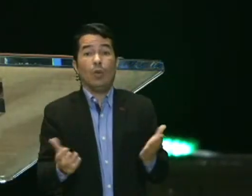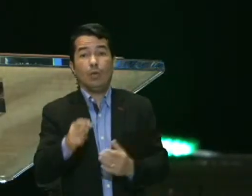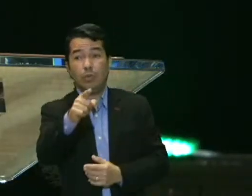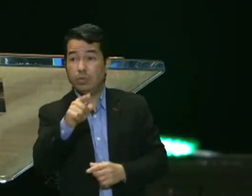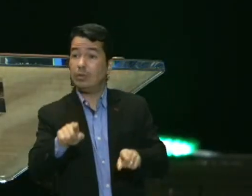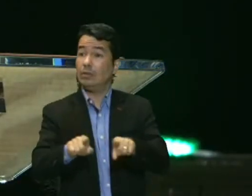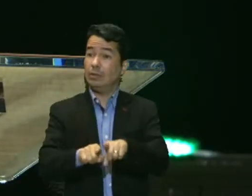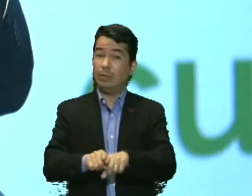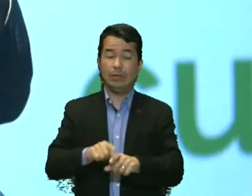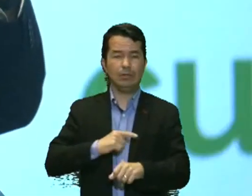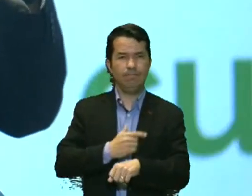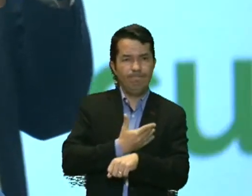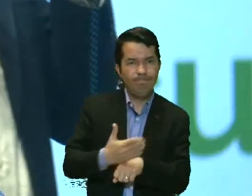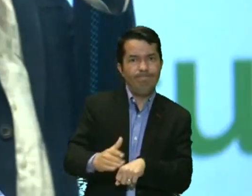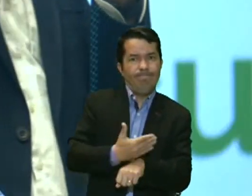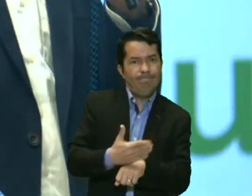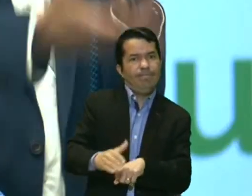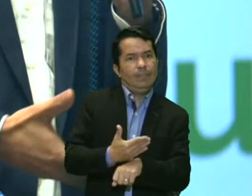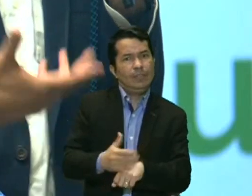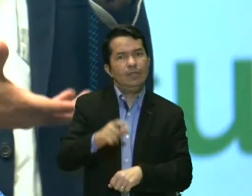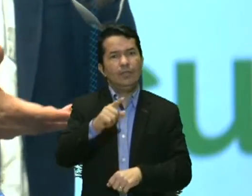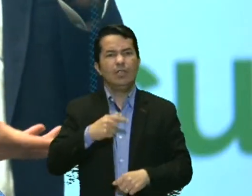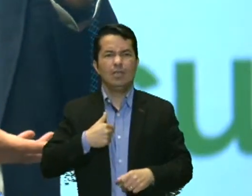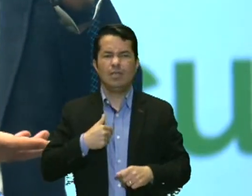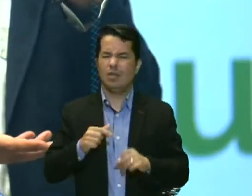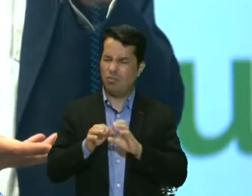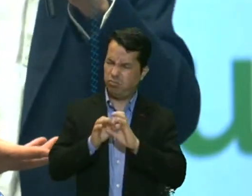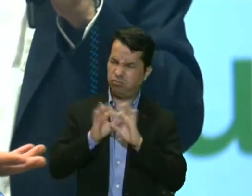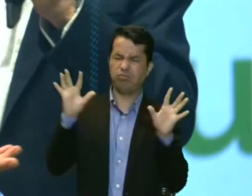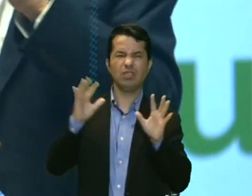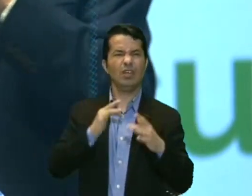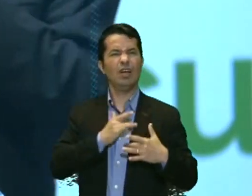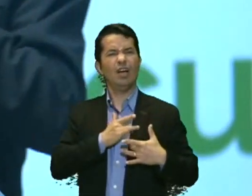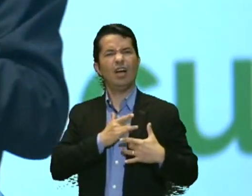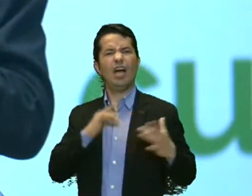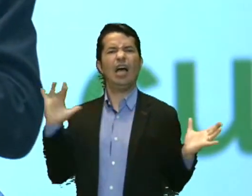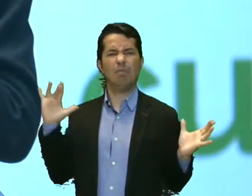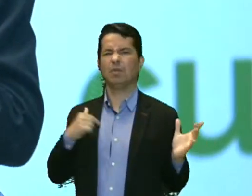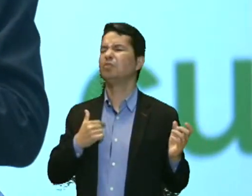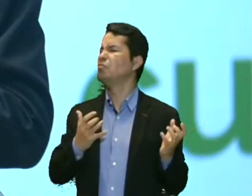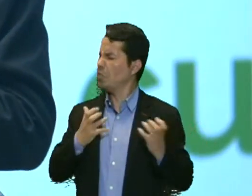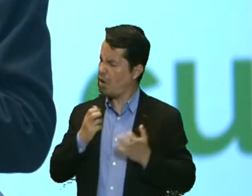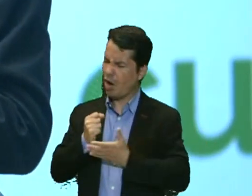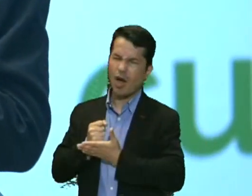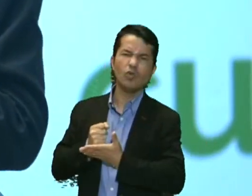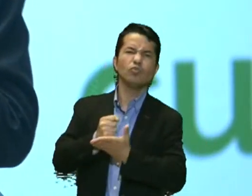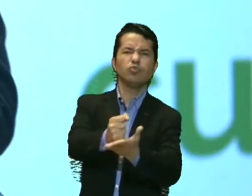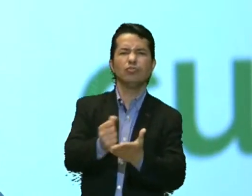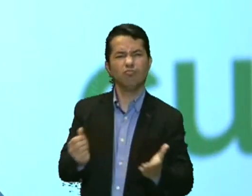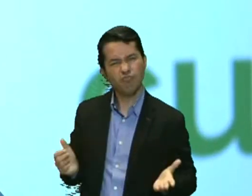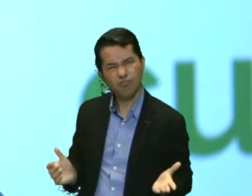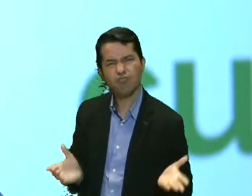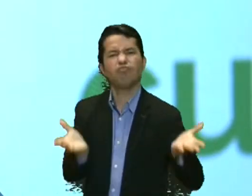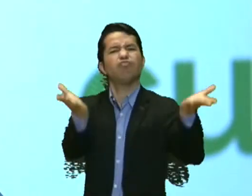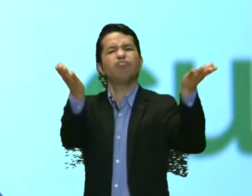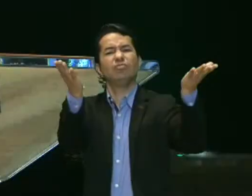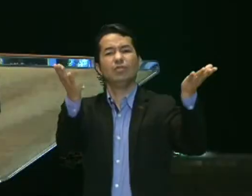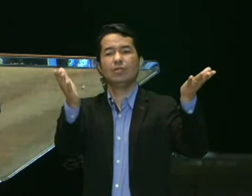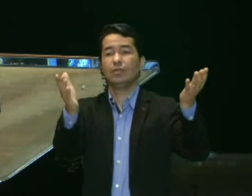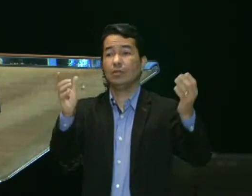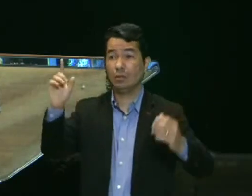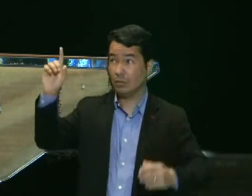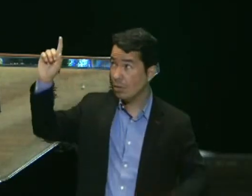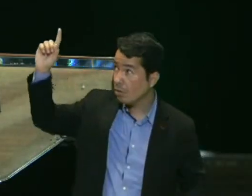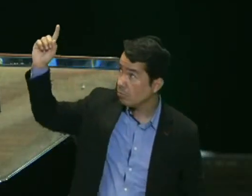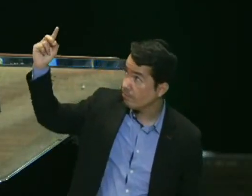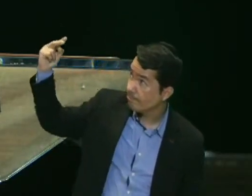para você, e você faz isso com liberalidade do seu coração e da sua alma, você pode ter certeza que o Senhor observa